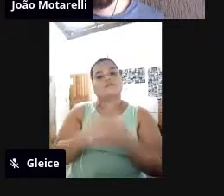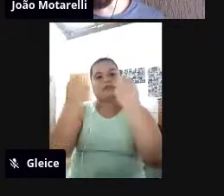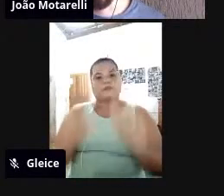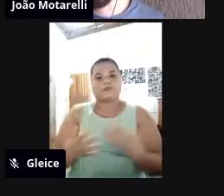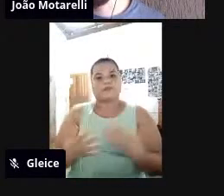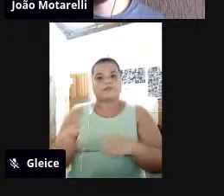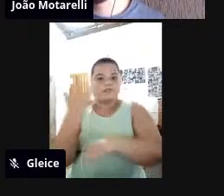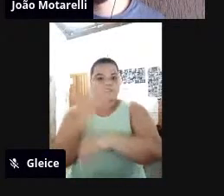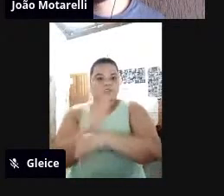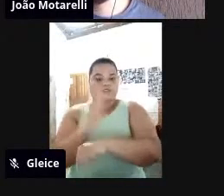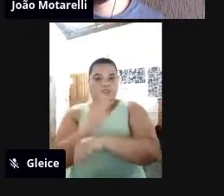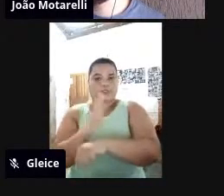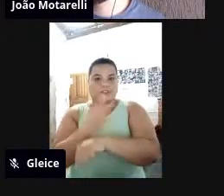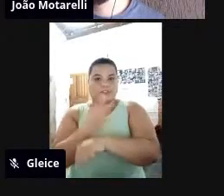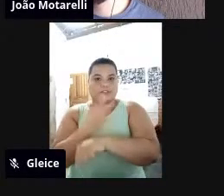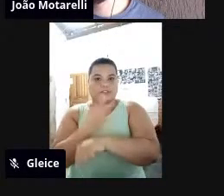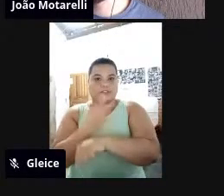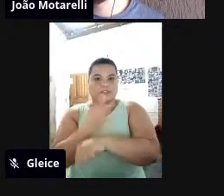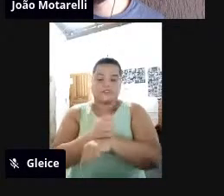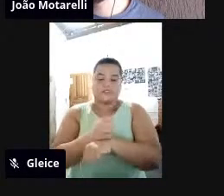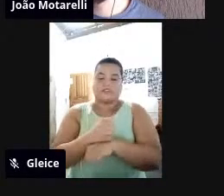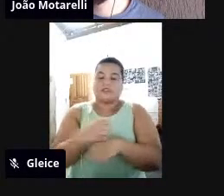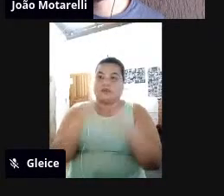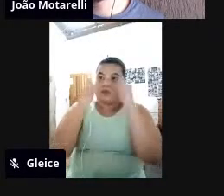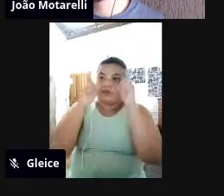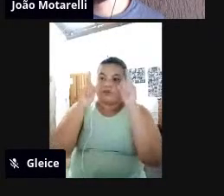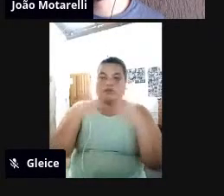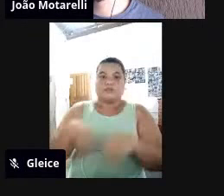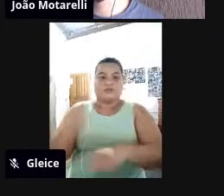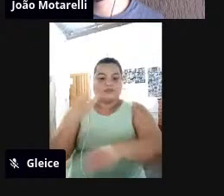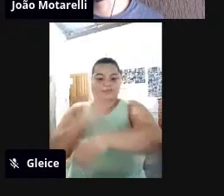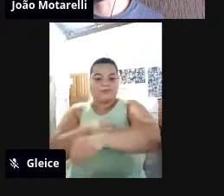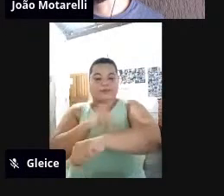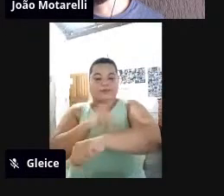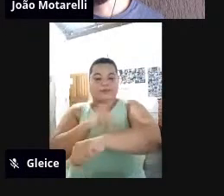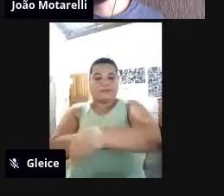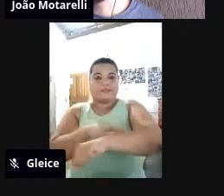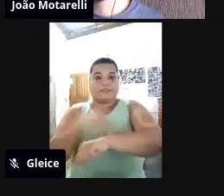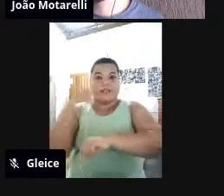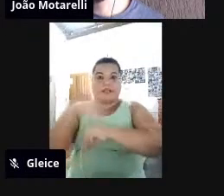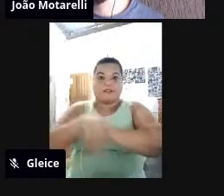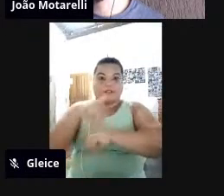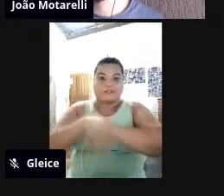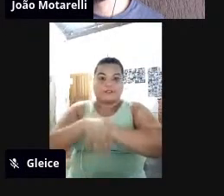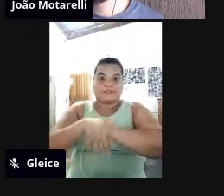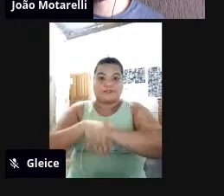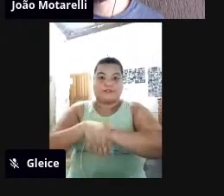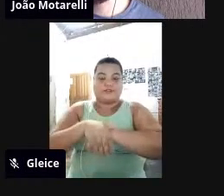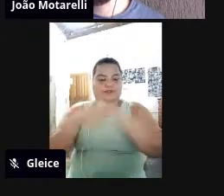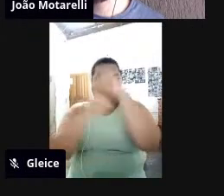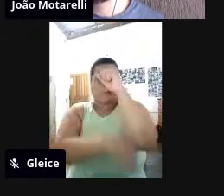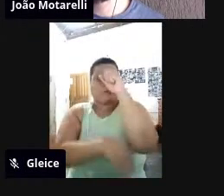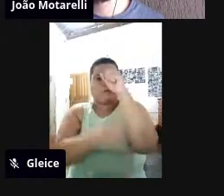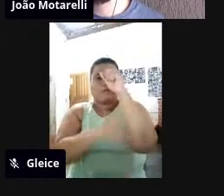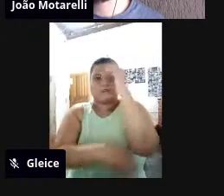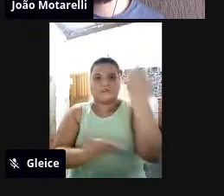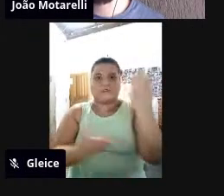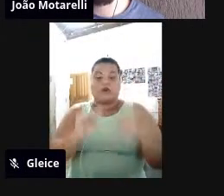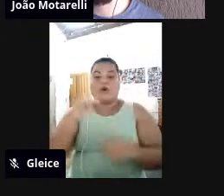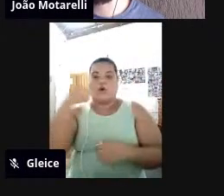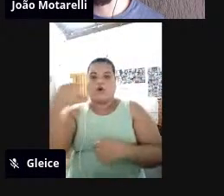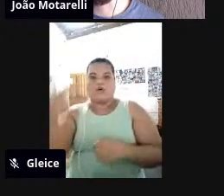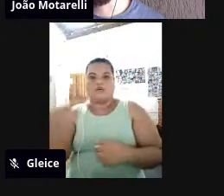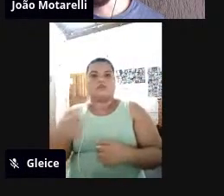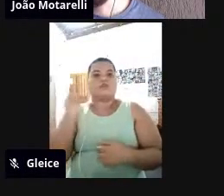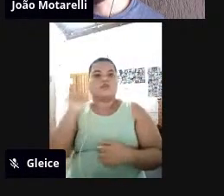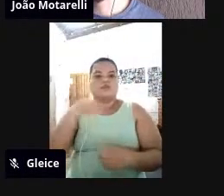tomava laxante, passava a noite inteira no banheiro para manter o peso e era uma desvantagem competitiva. Outras ginastas conseguiam vomitar e podiam dormir. Eu